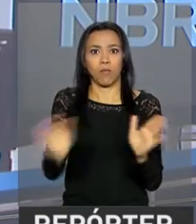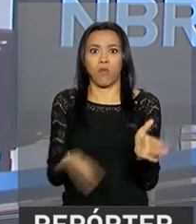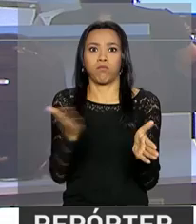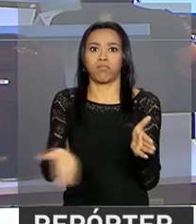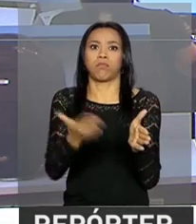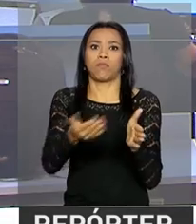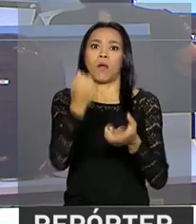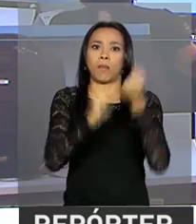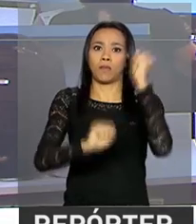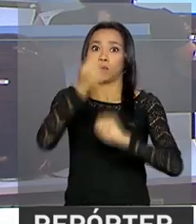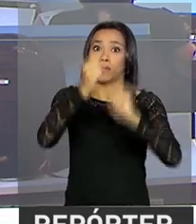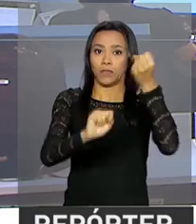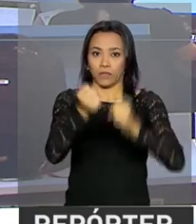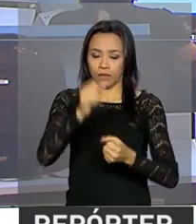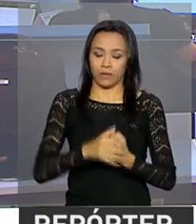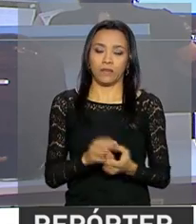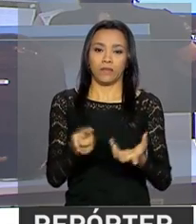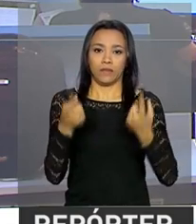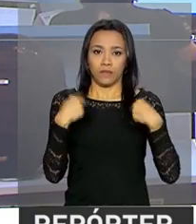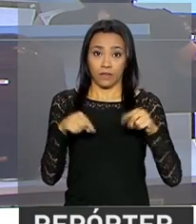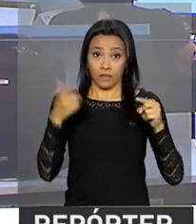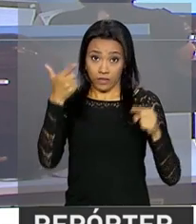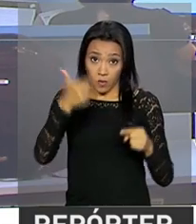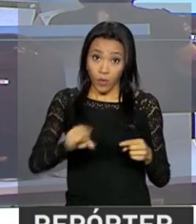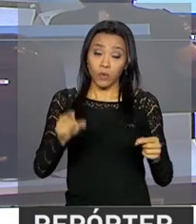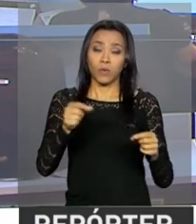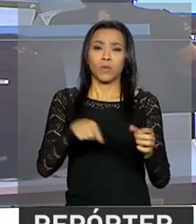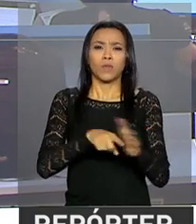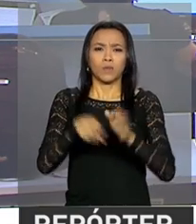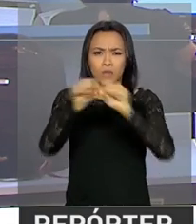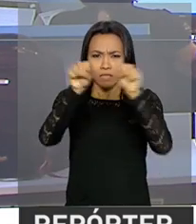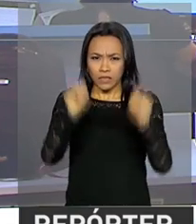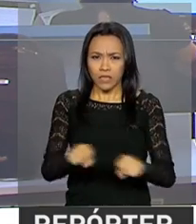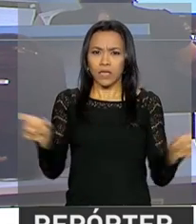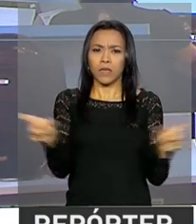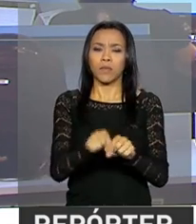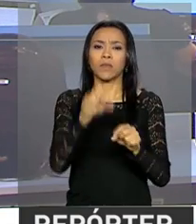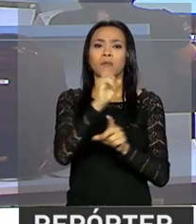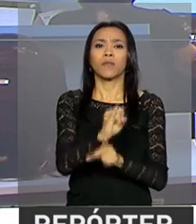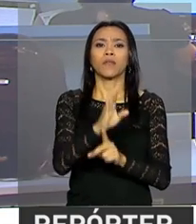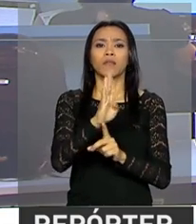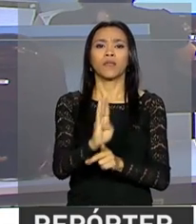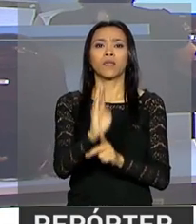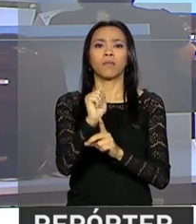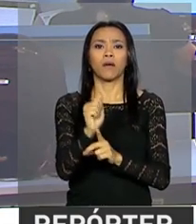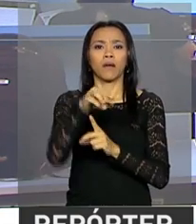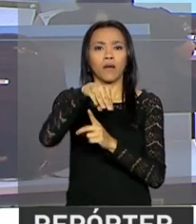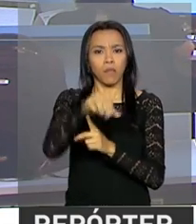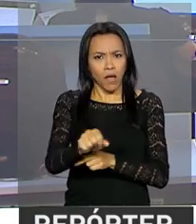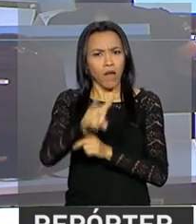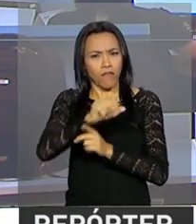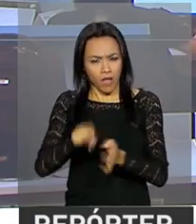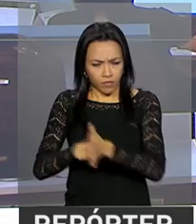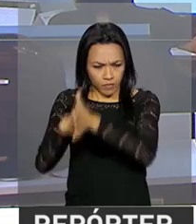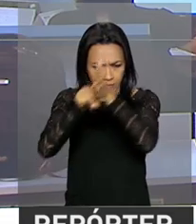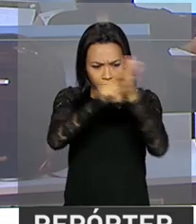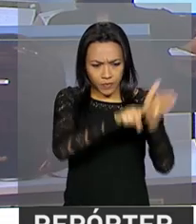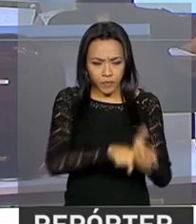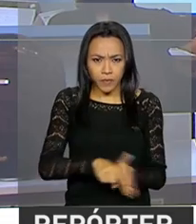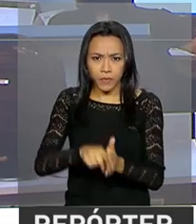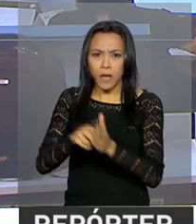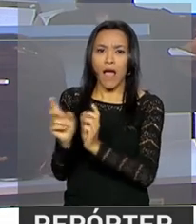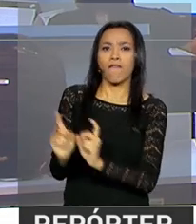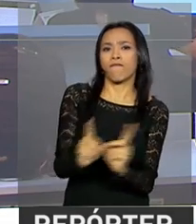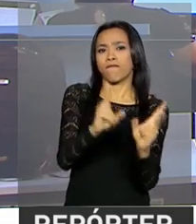produção. Um sistema lançado pelo IBAMA vai rastrear toda a cadeia produtiva de madeira e ajudar a